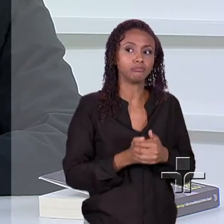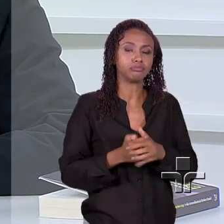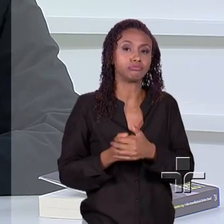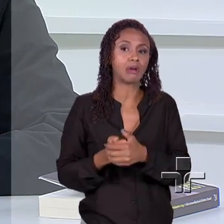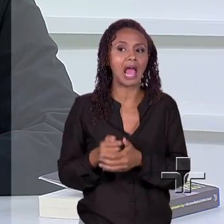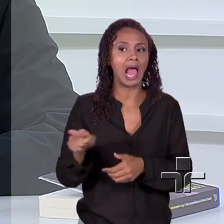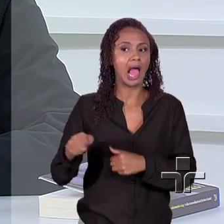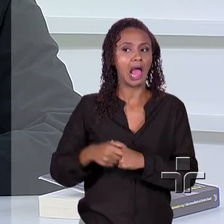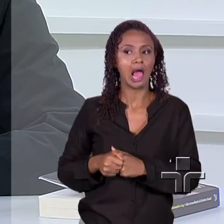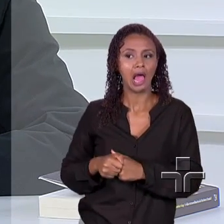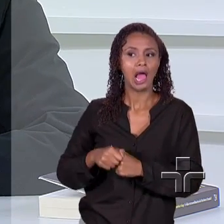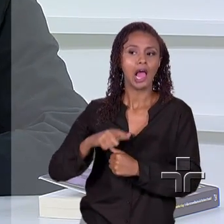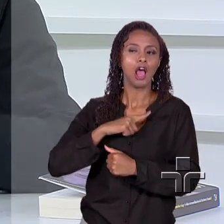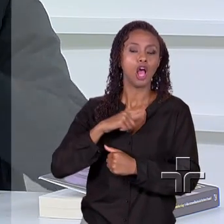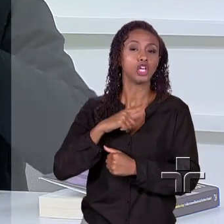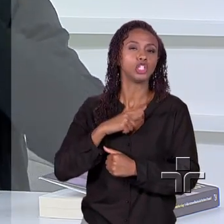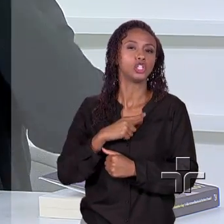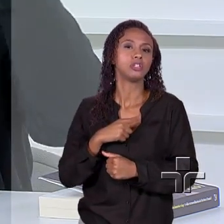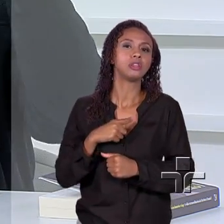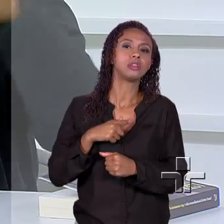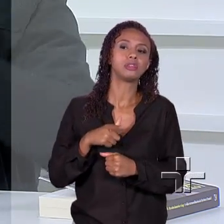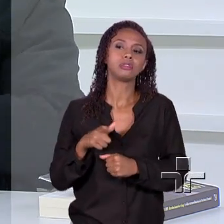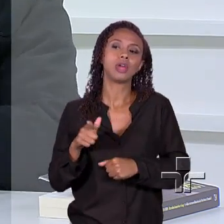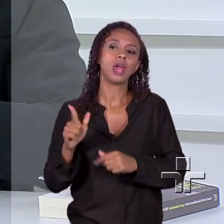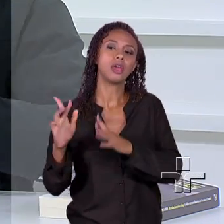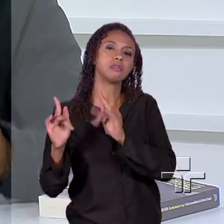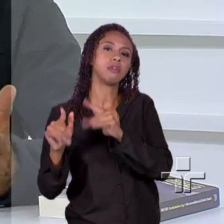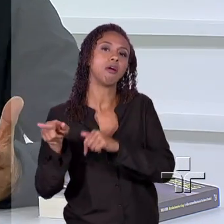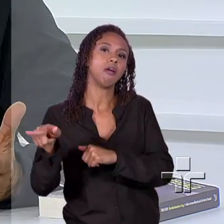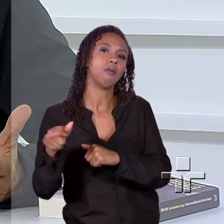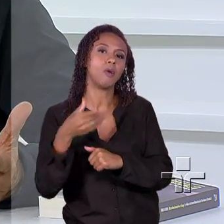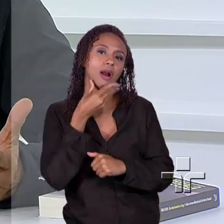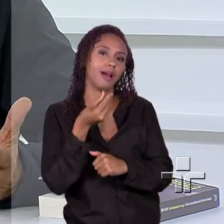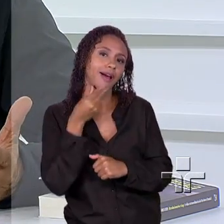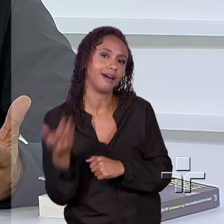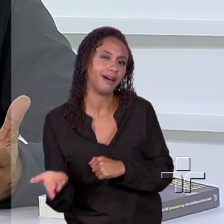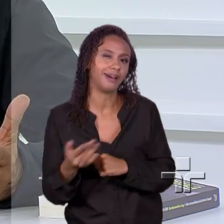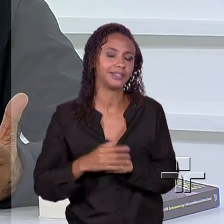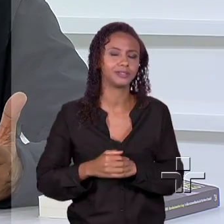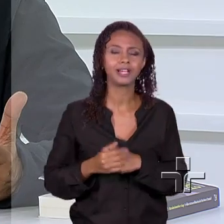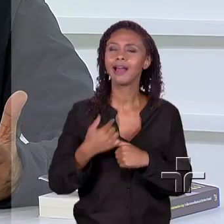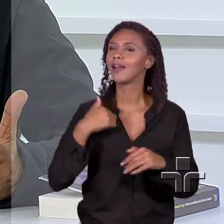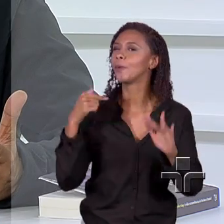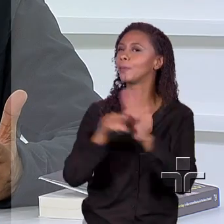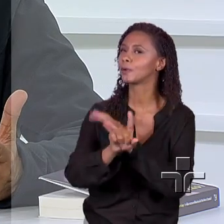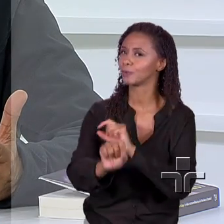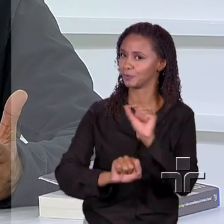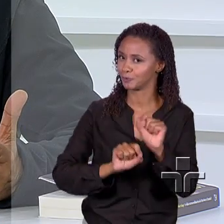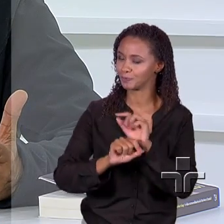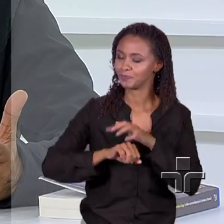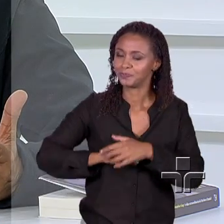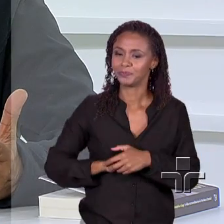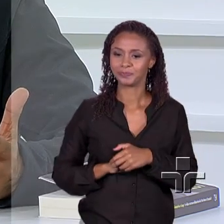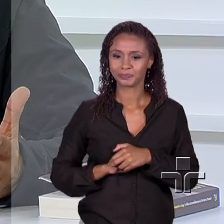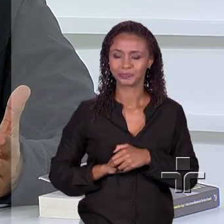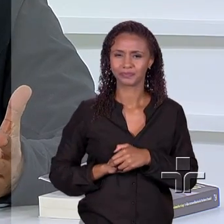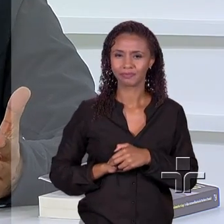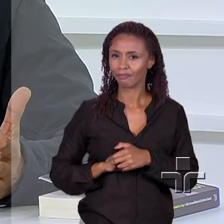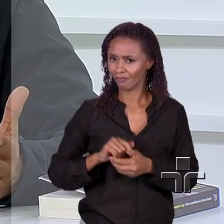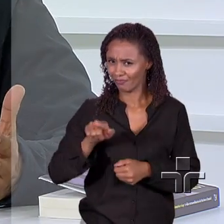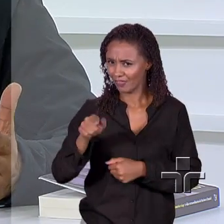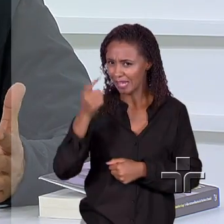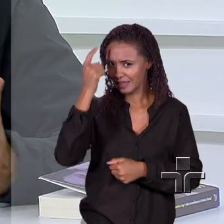masculino. E eu comecei a associar isso. Minha pergunta é, você acha que ele ficou